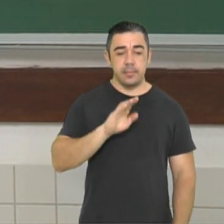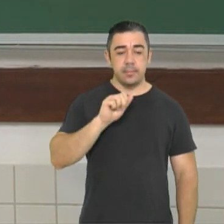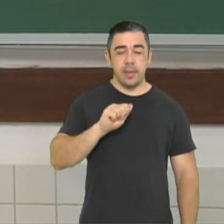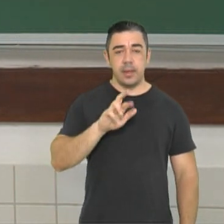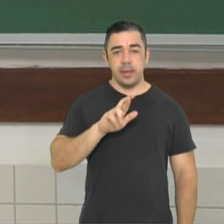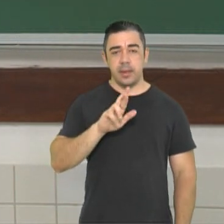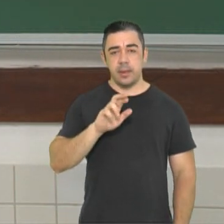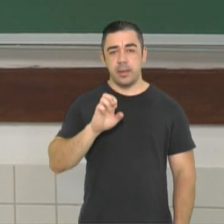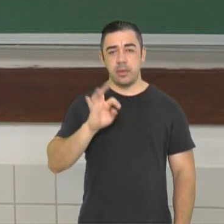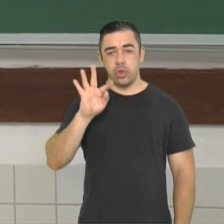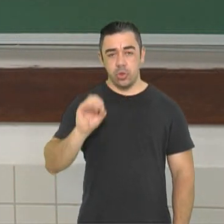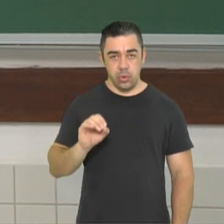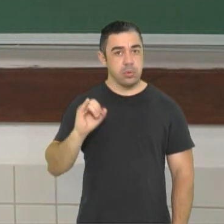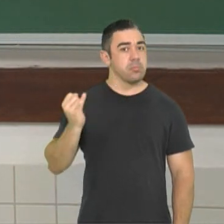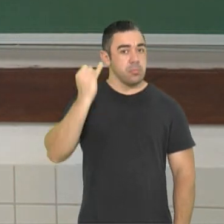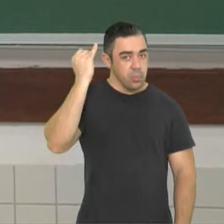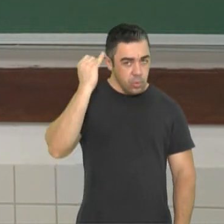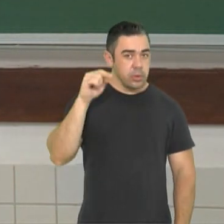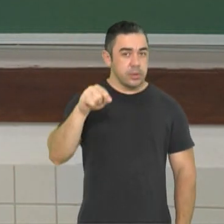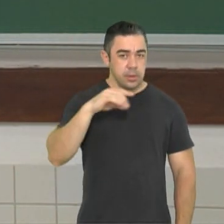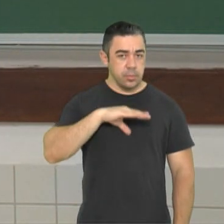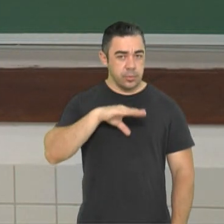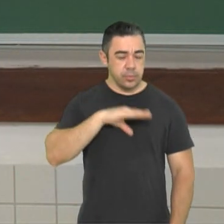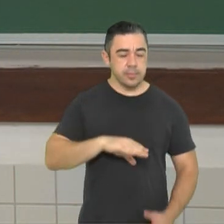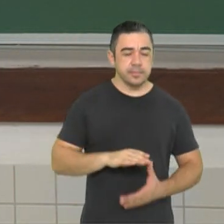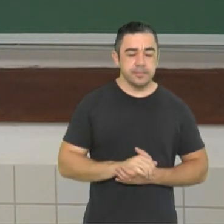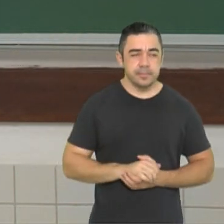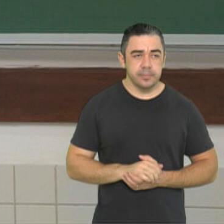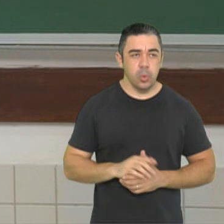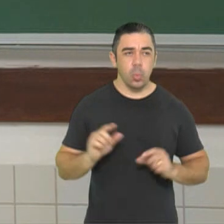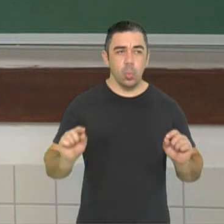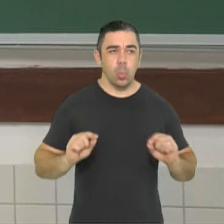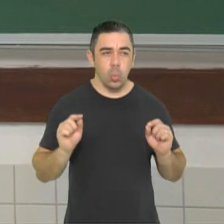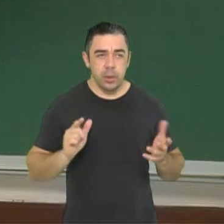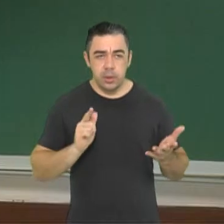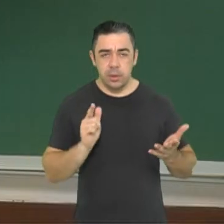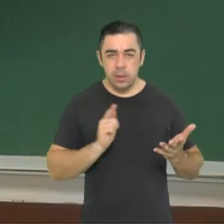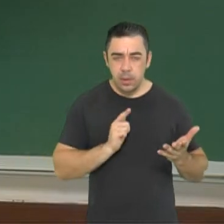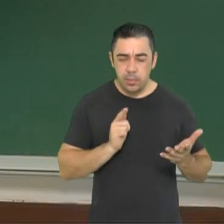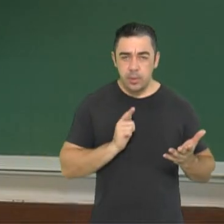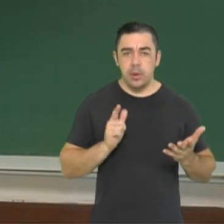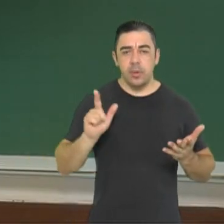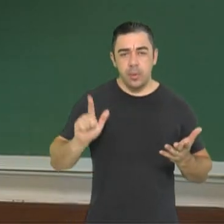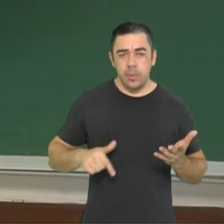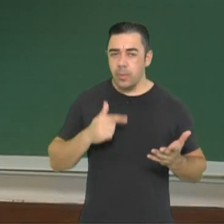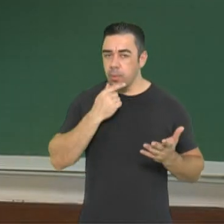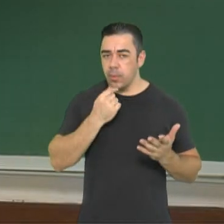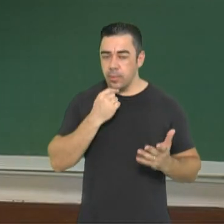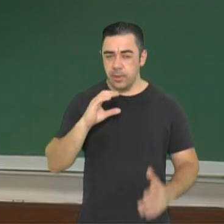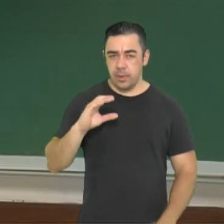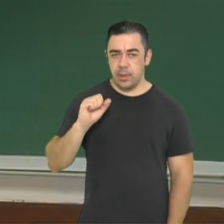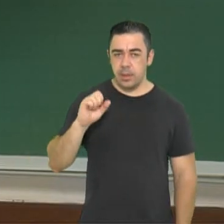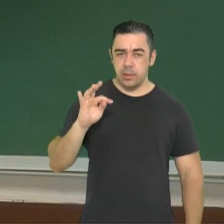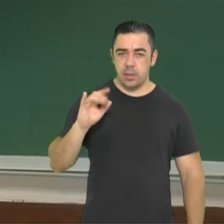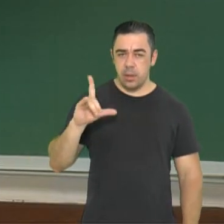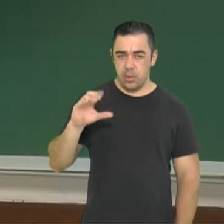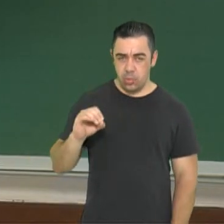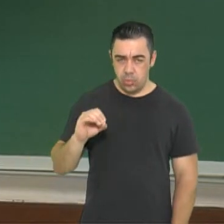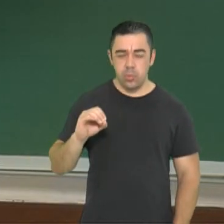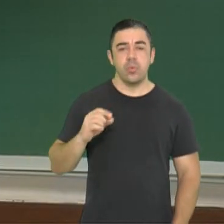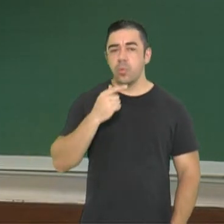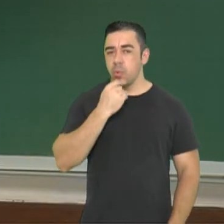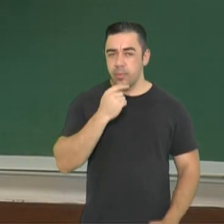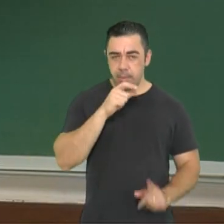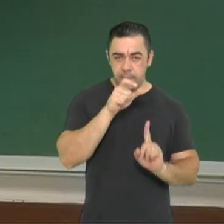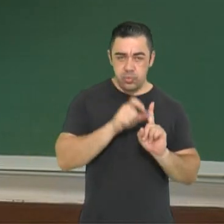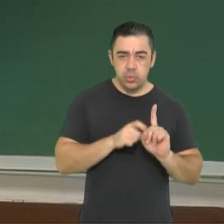bem importante para a língua portuguesa. Então, o que nós temos? Nós temos o Castelo, que é o nosso personagem ali,